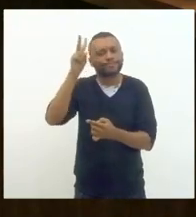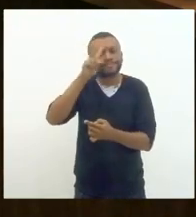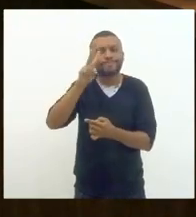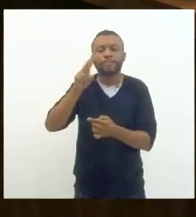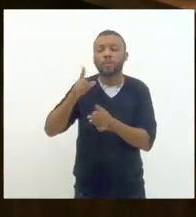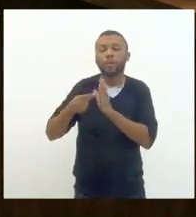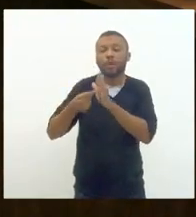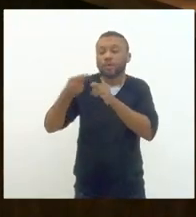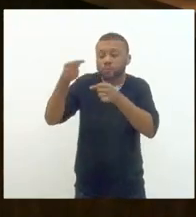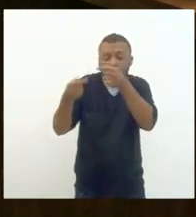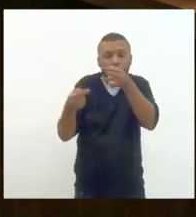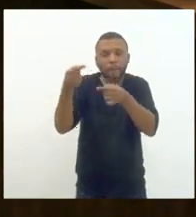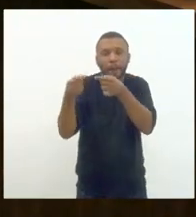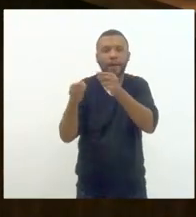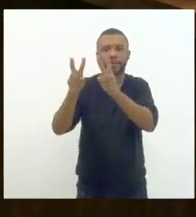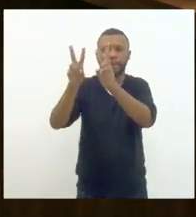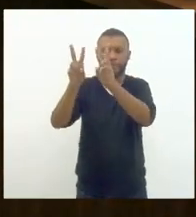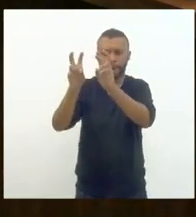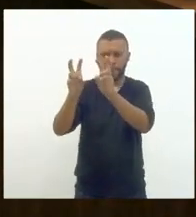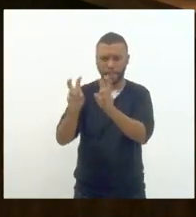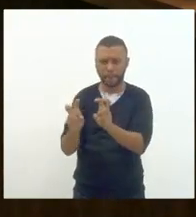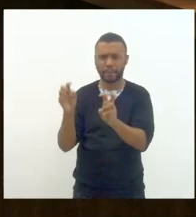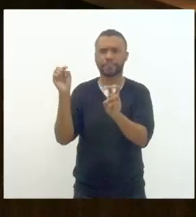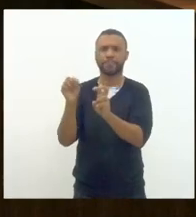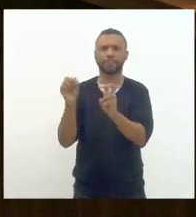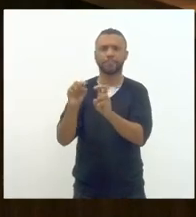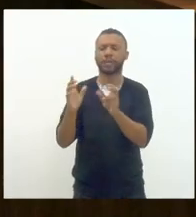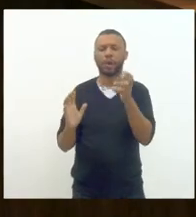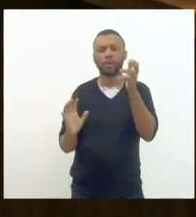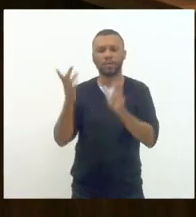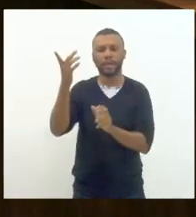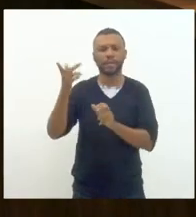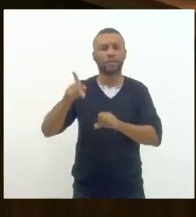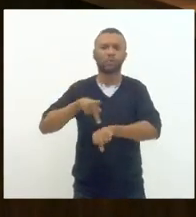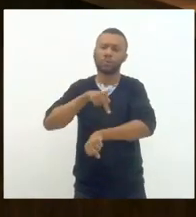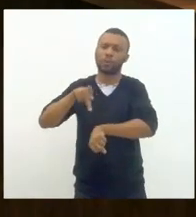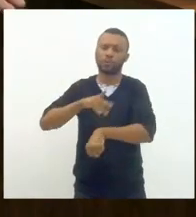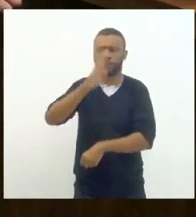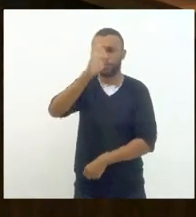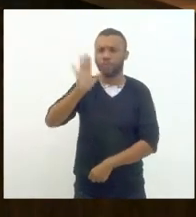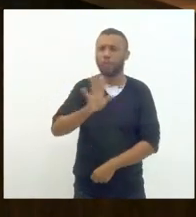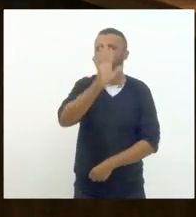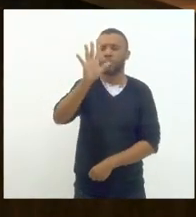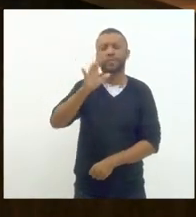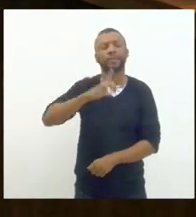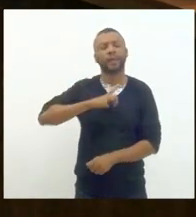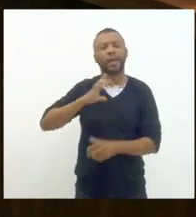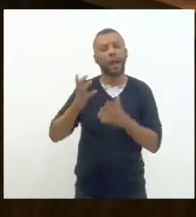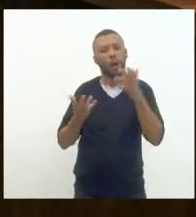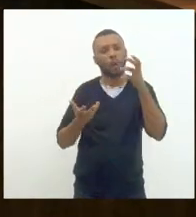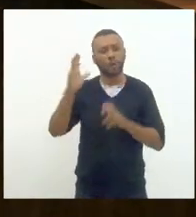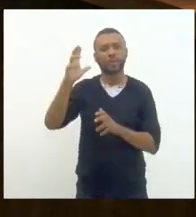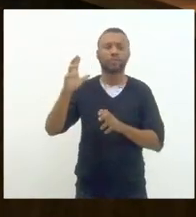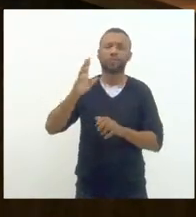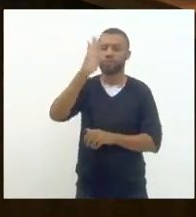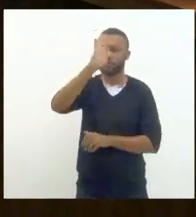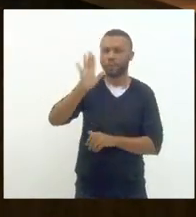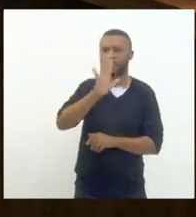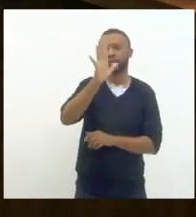o debate questões que acontecem no nosso país e que têm acontecido no nosso país